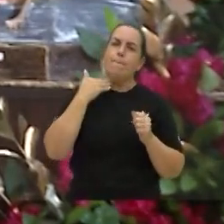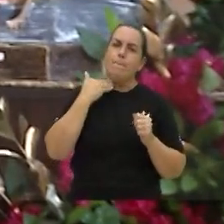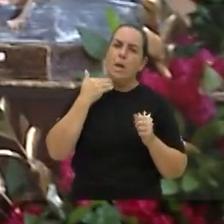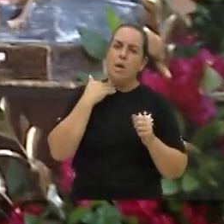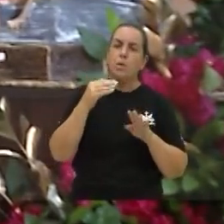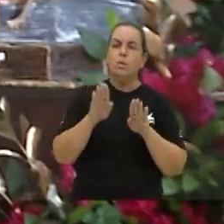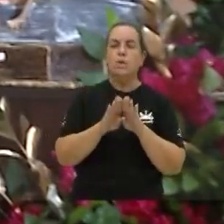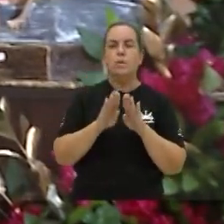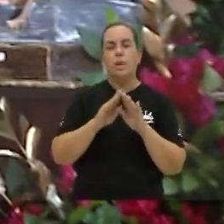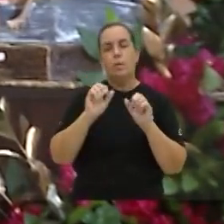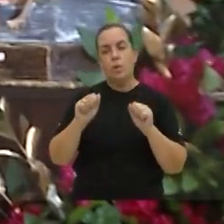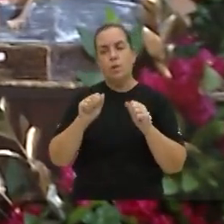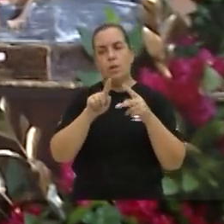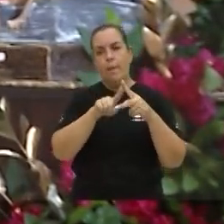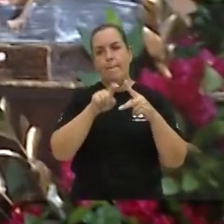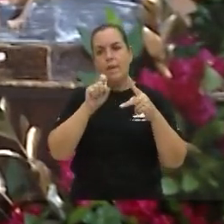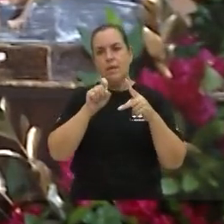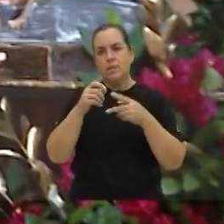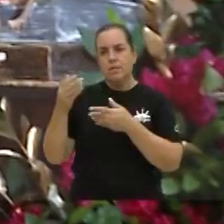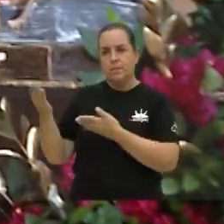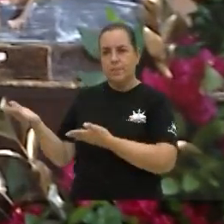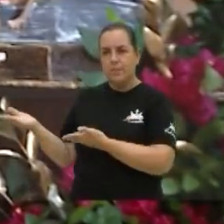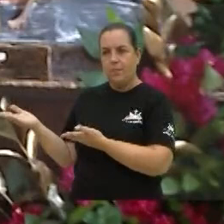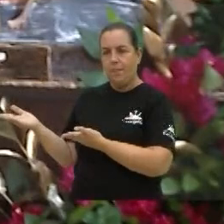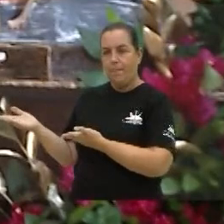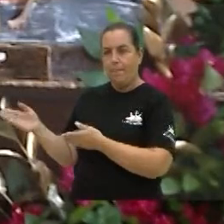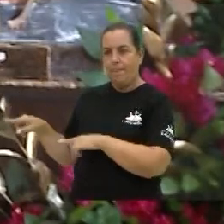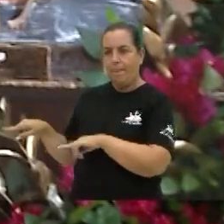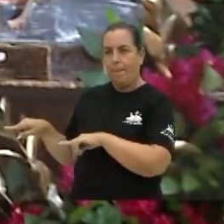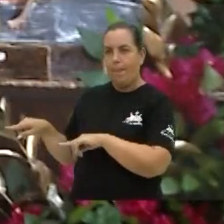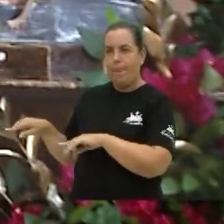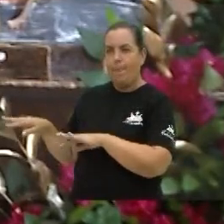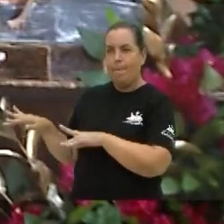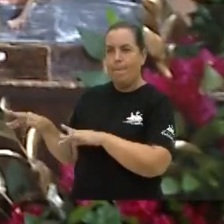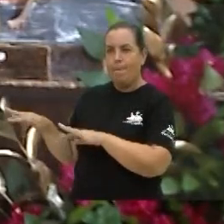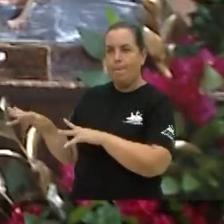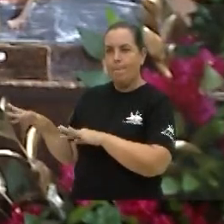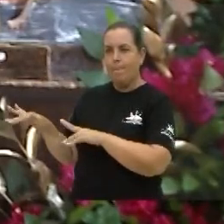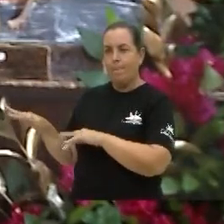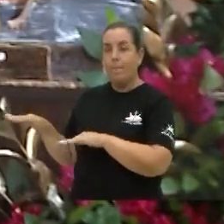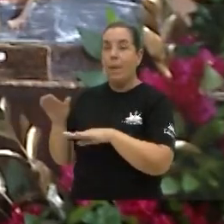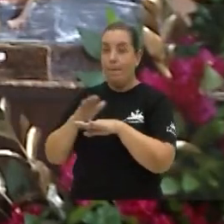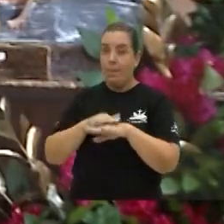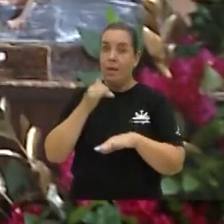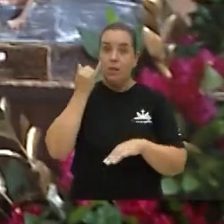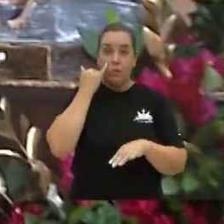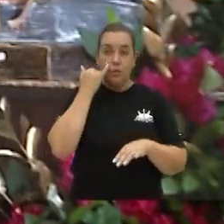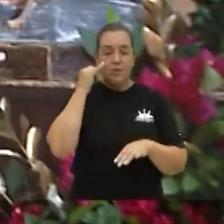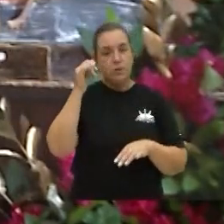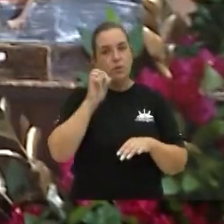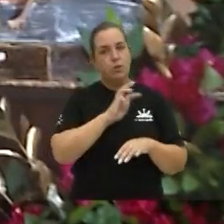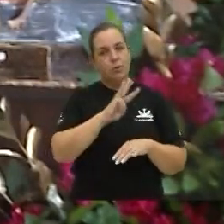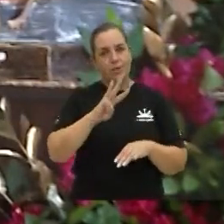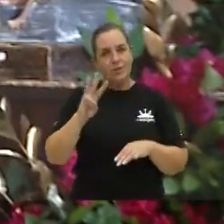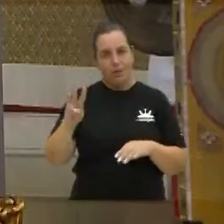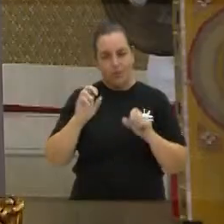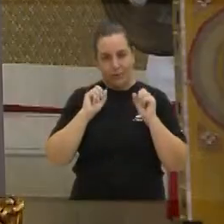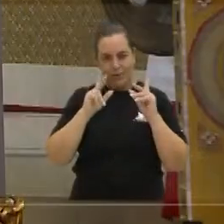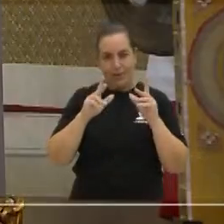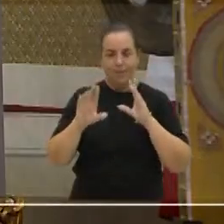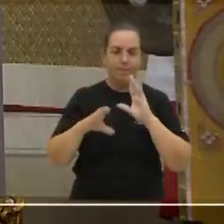pela chave Pix que aparece em sua tela. Mais informações no site do Santuário.